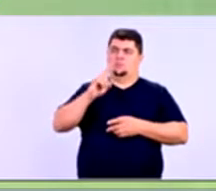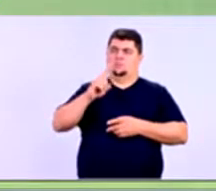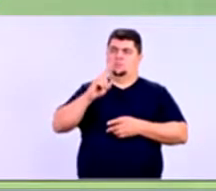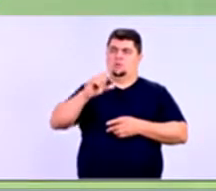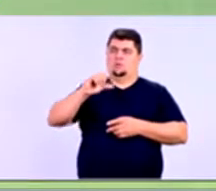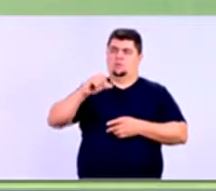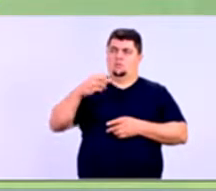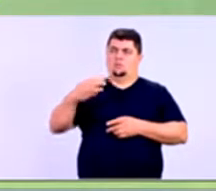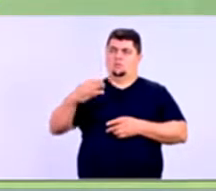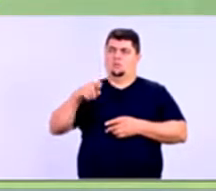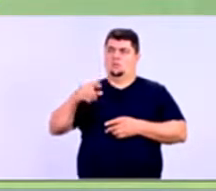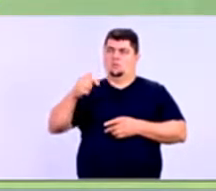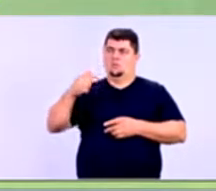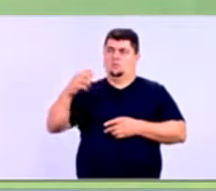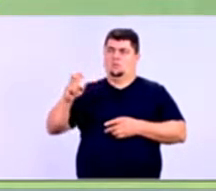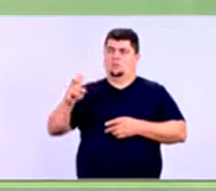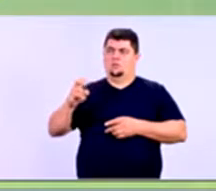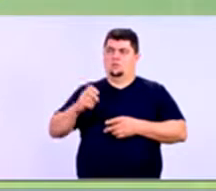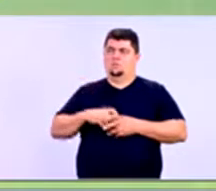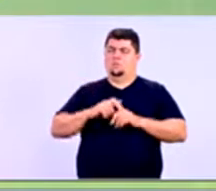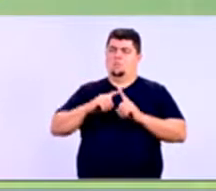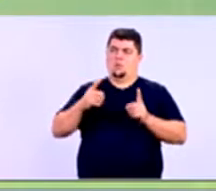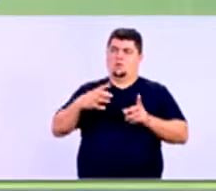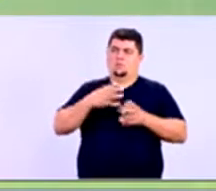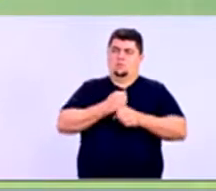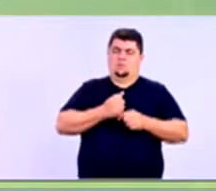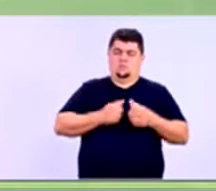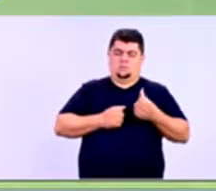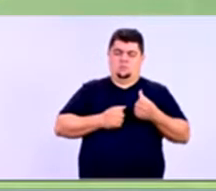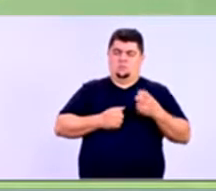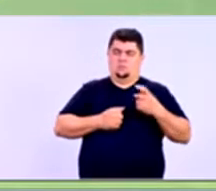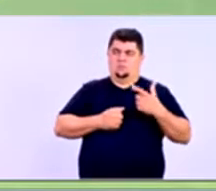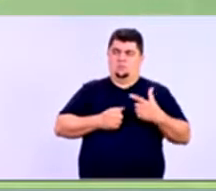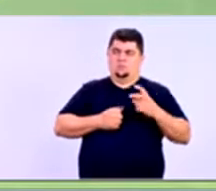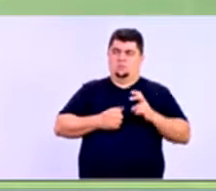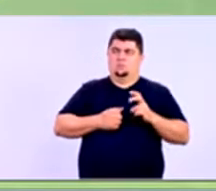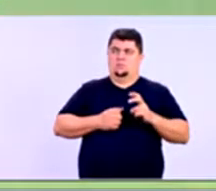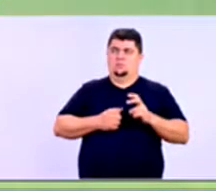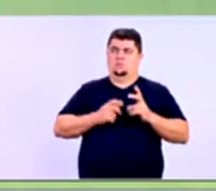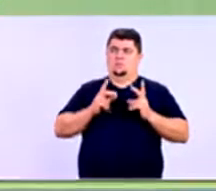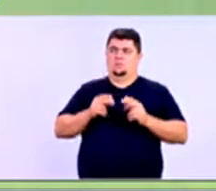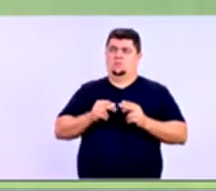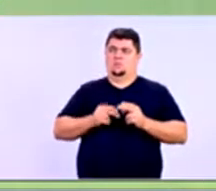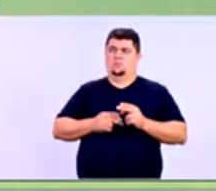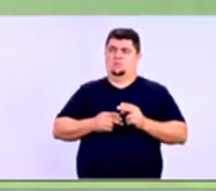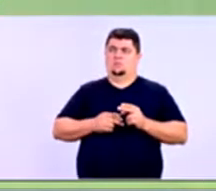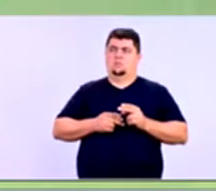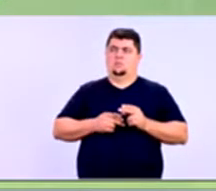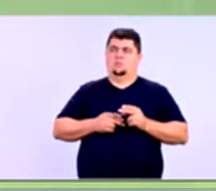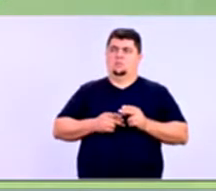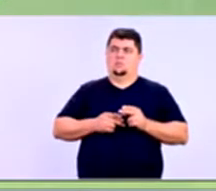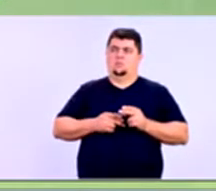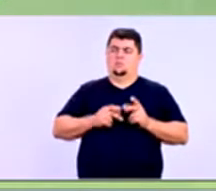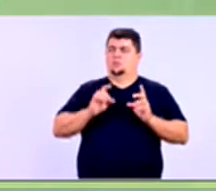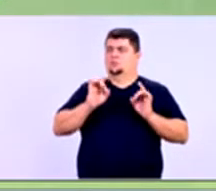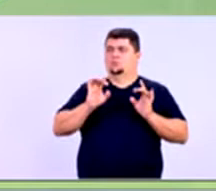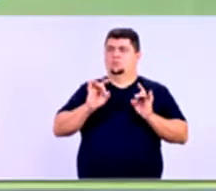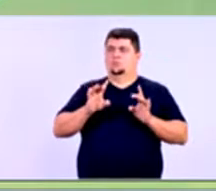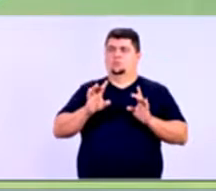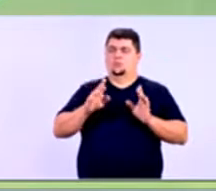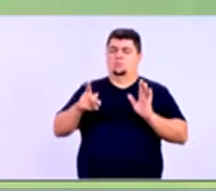1.193, mais o valor daquela parcela. Ou seja, é como se essa parte aqui fosse só